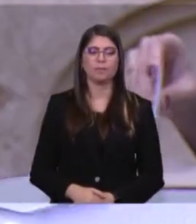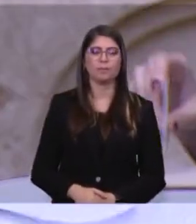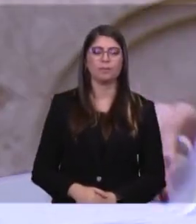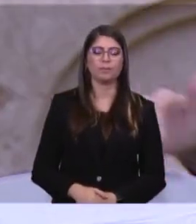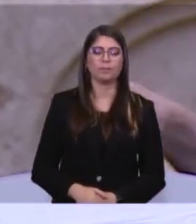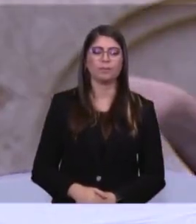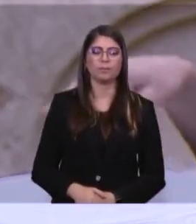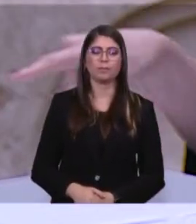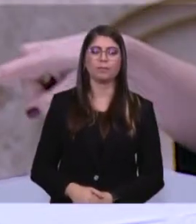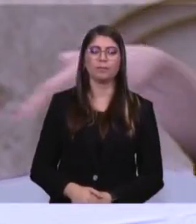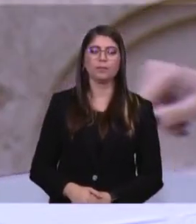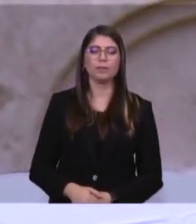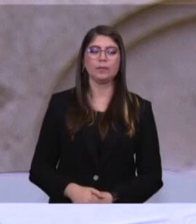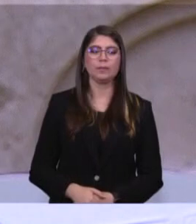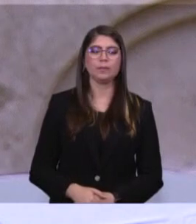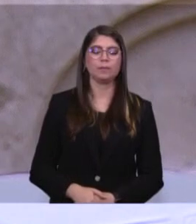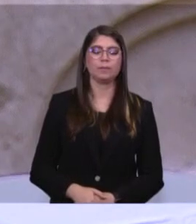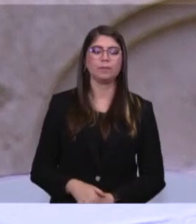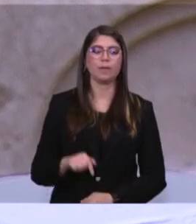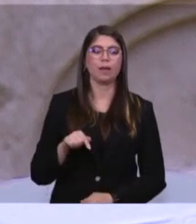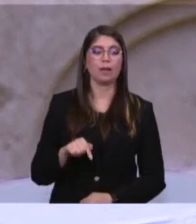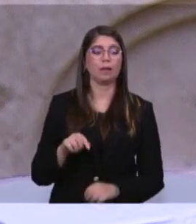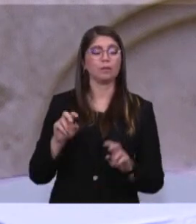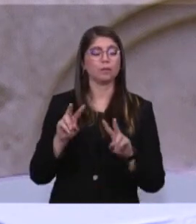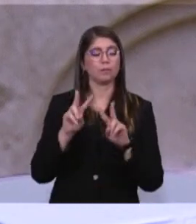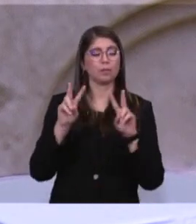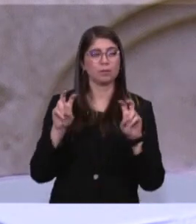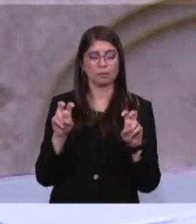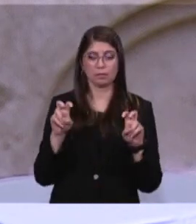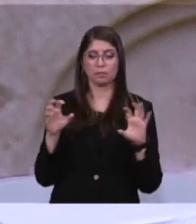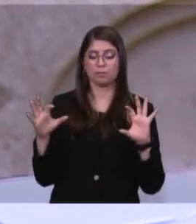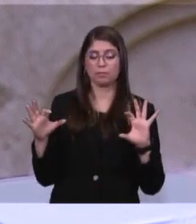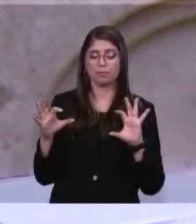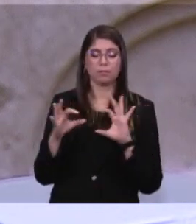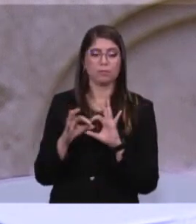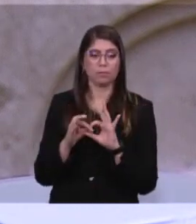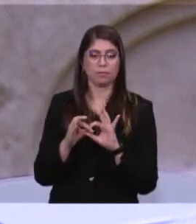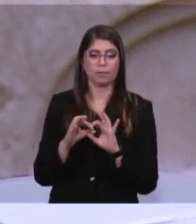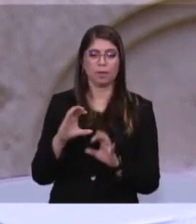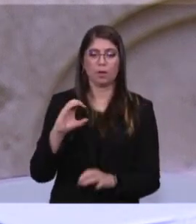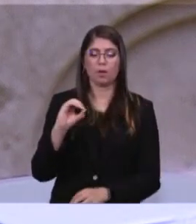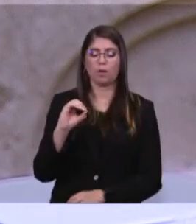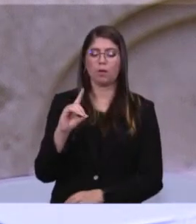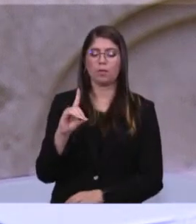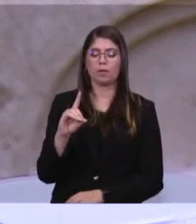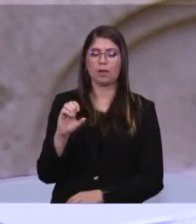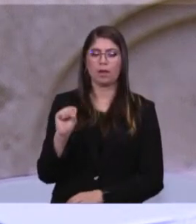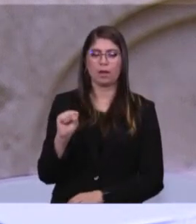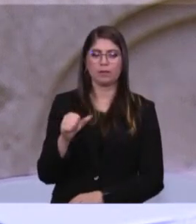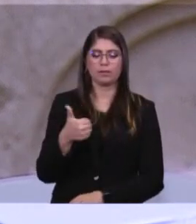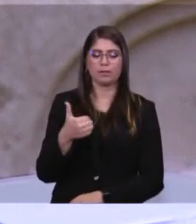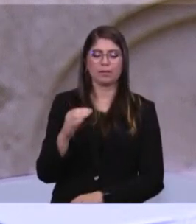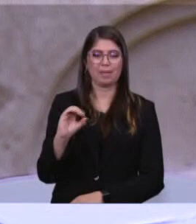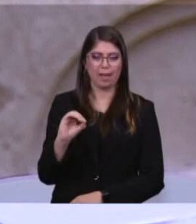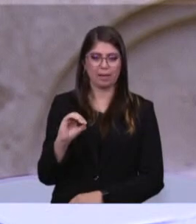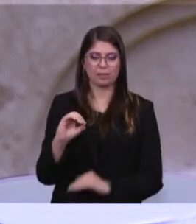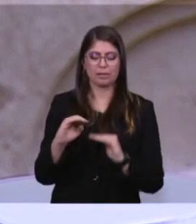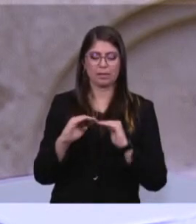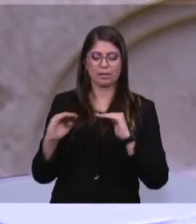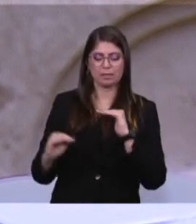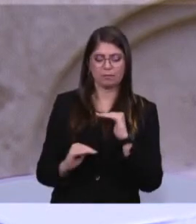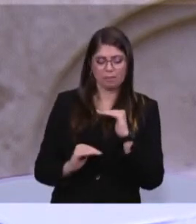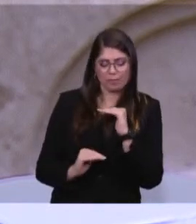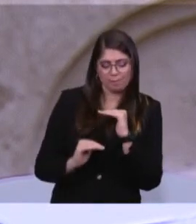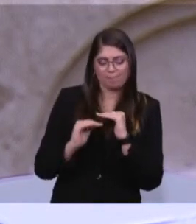uma questão que está associada às ODS 10, redução das desigualdades, e